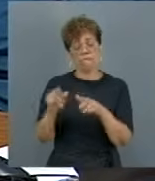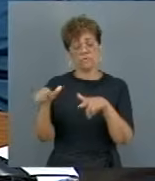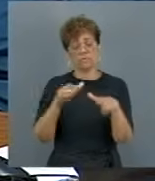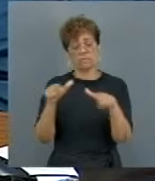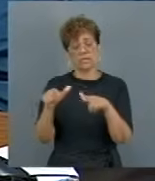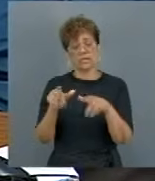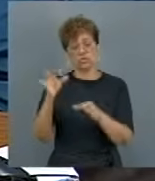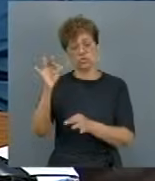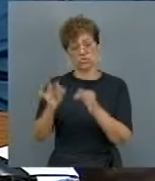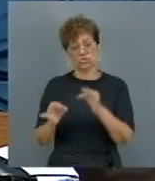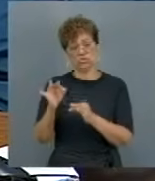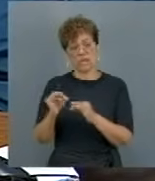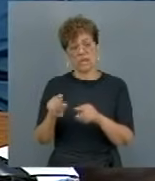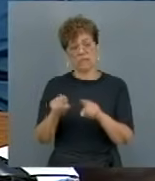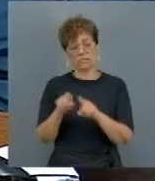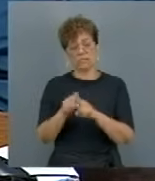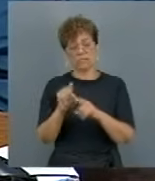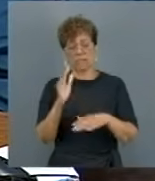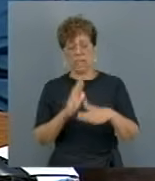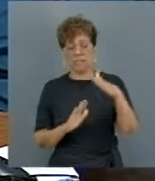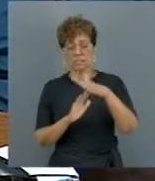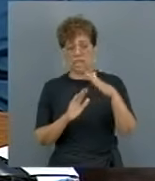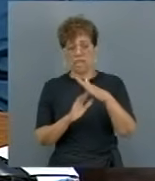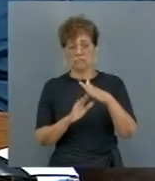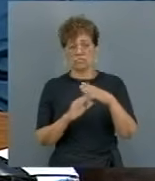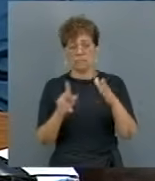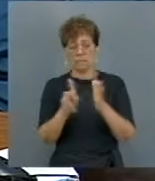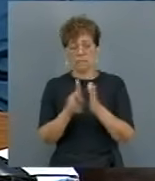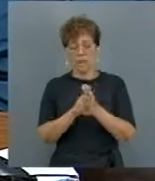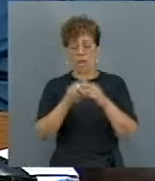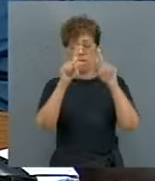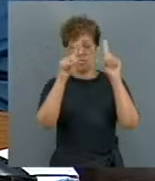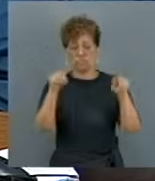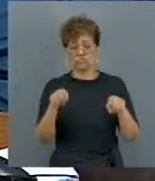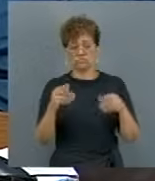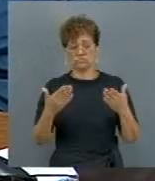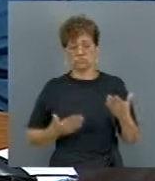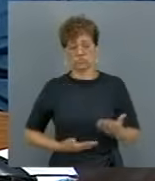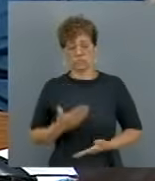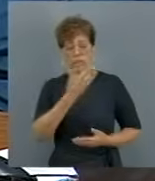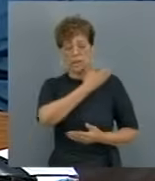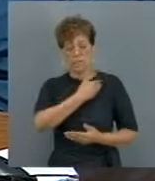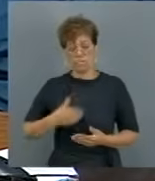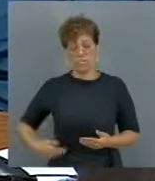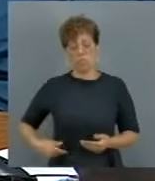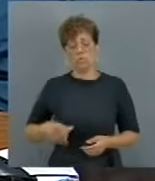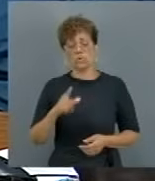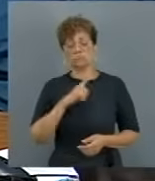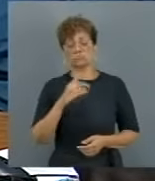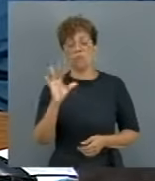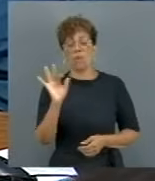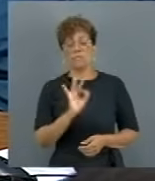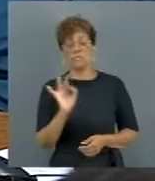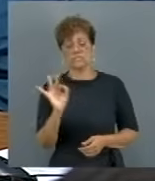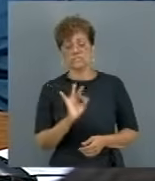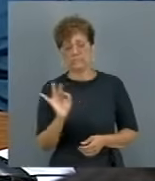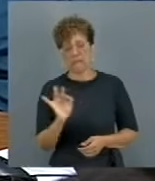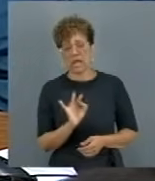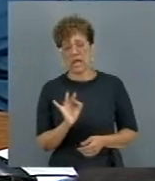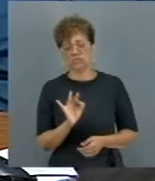além do teto de salário do funcionário público, com um percentual, deixa eu ver aqui para não incorrer aqui